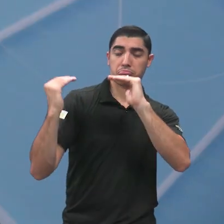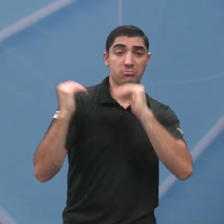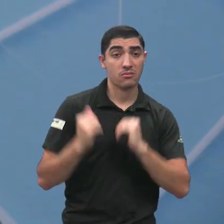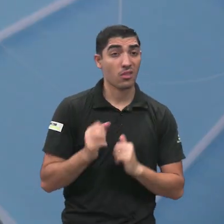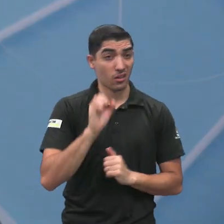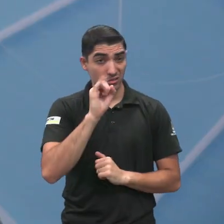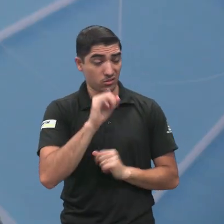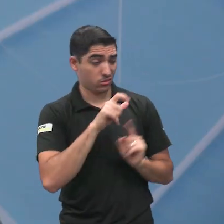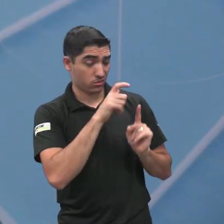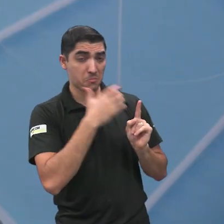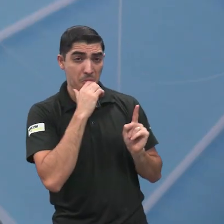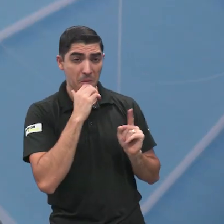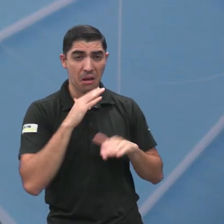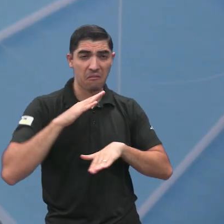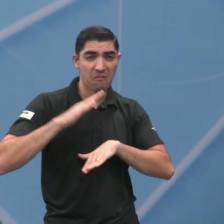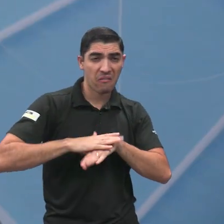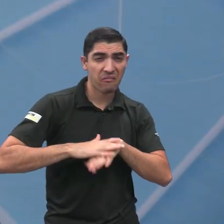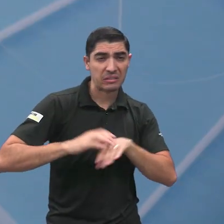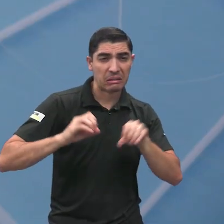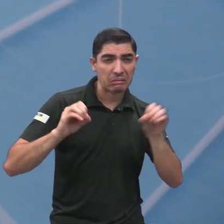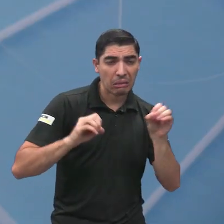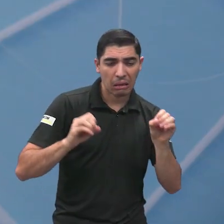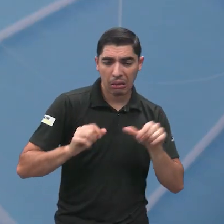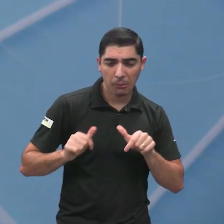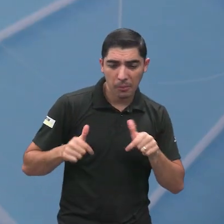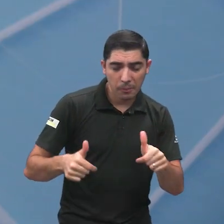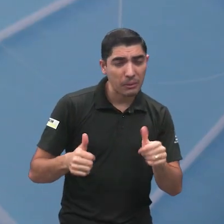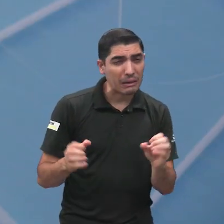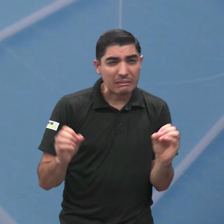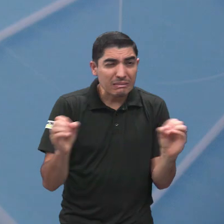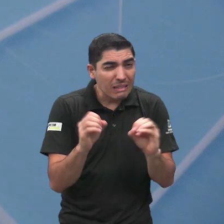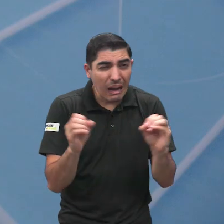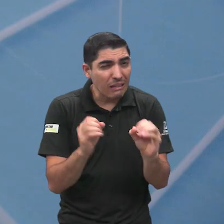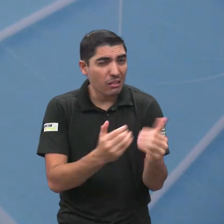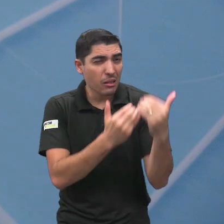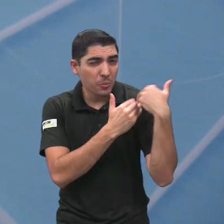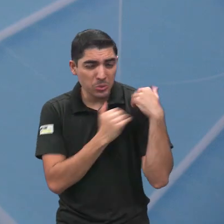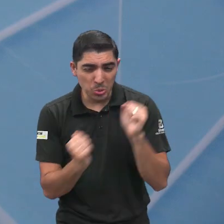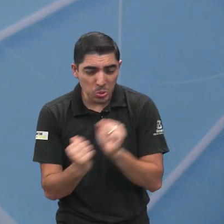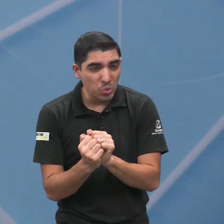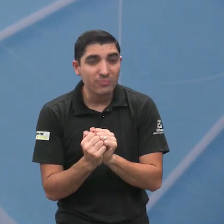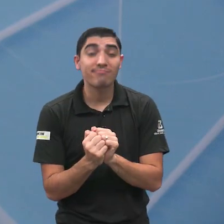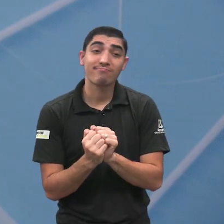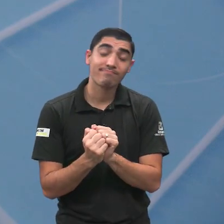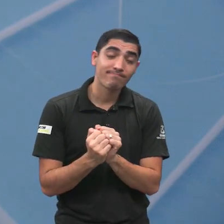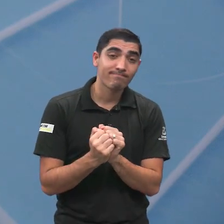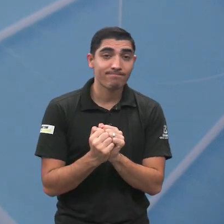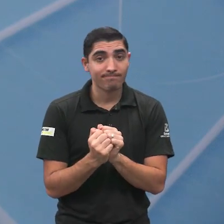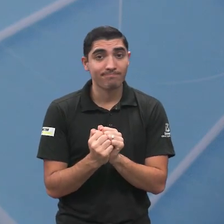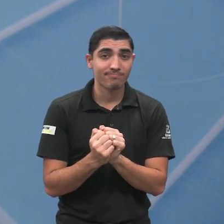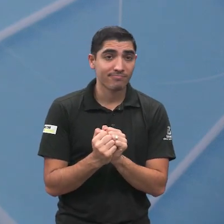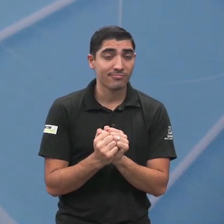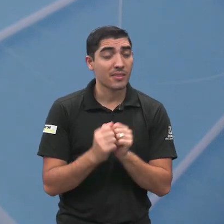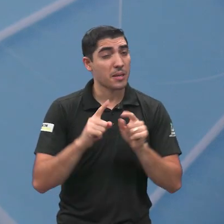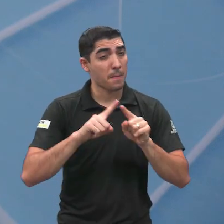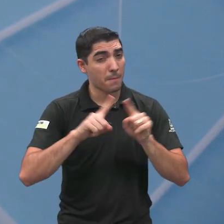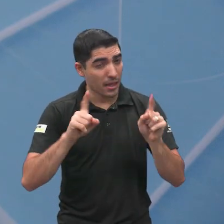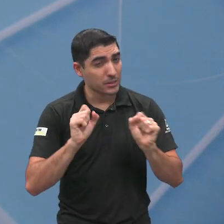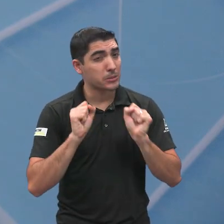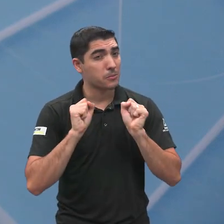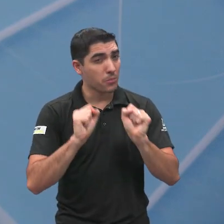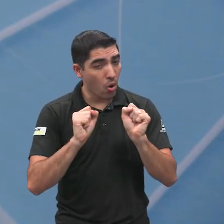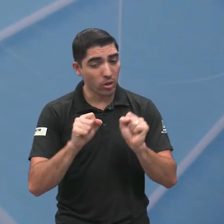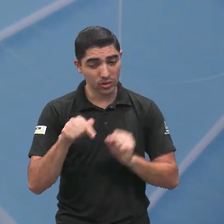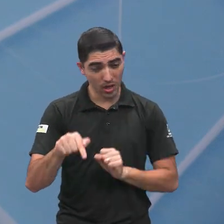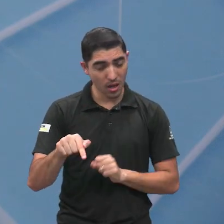ele não o faz, ou seja, se ele não assume essa paternidade responsável, não mandatoriamente, mas isso pode